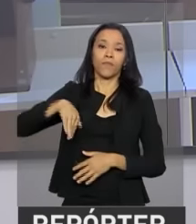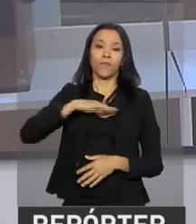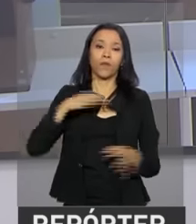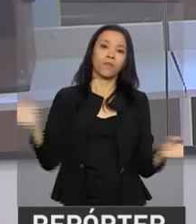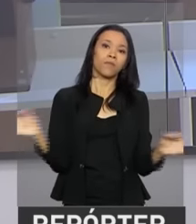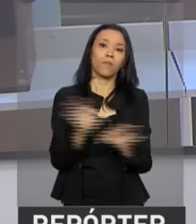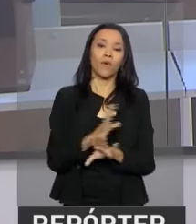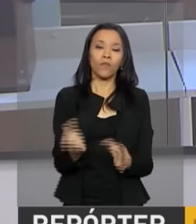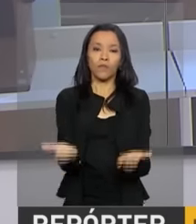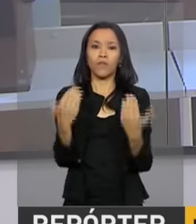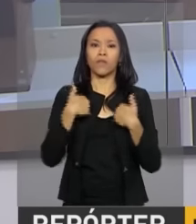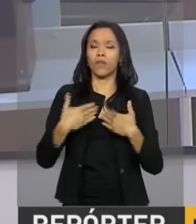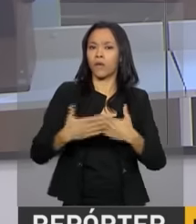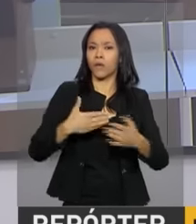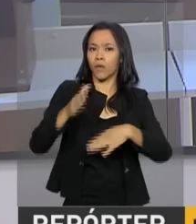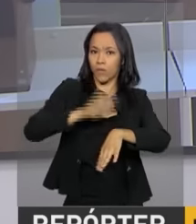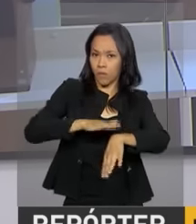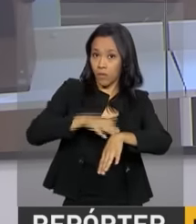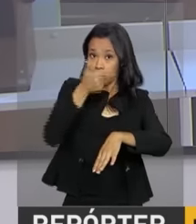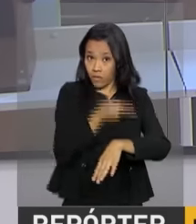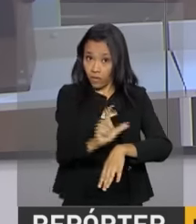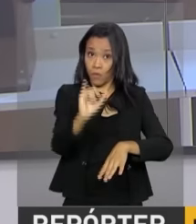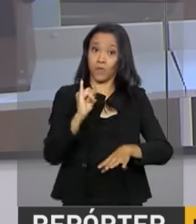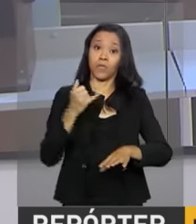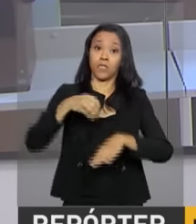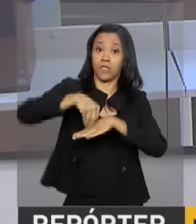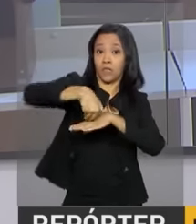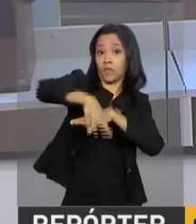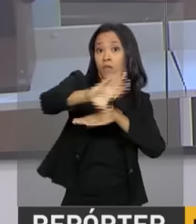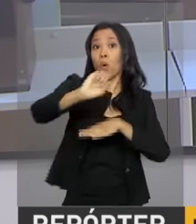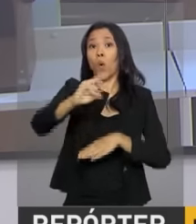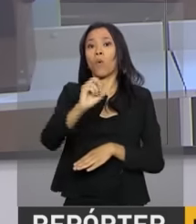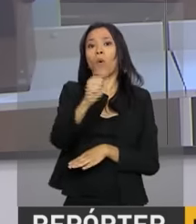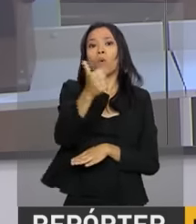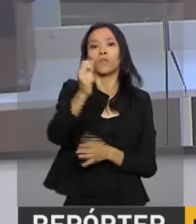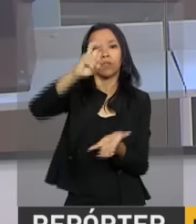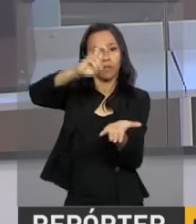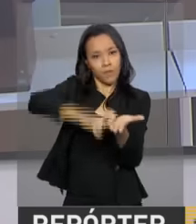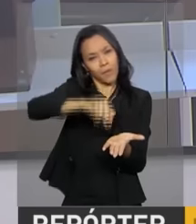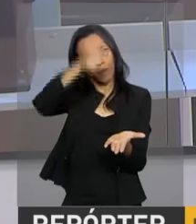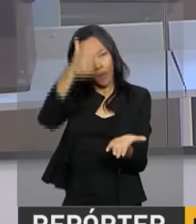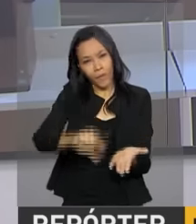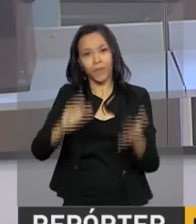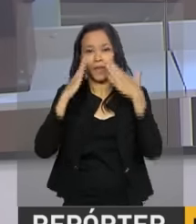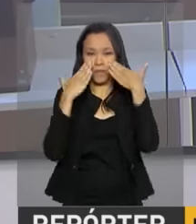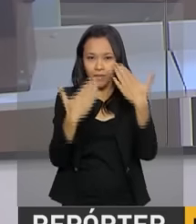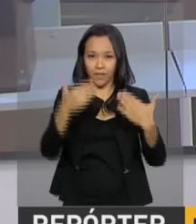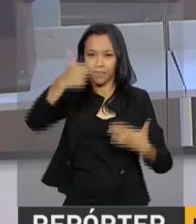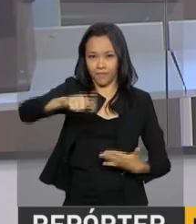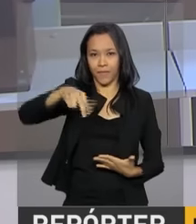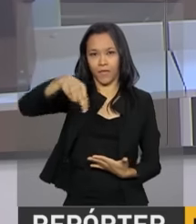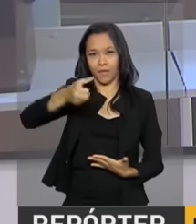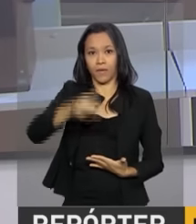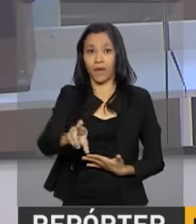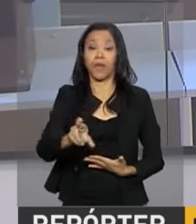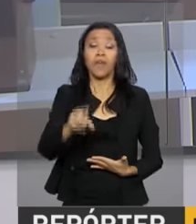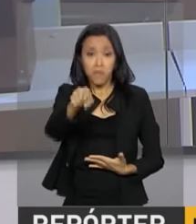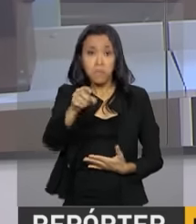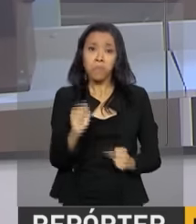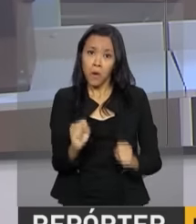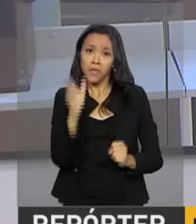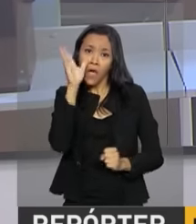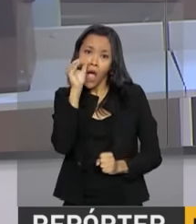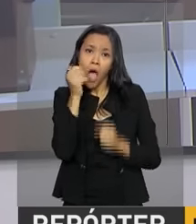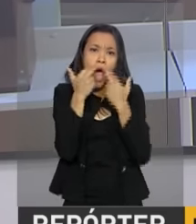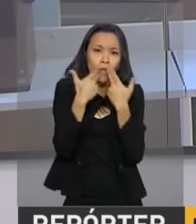podemos voltar a qualquer momento com outras informações ou às 11 da manhã, na próxima edição do Repórter NBR. Você pode